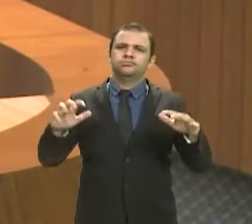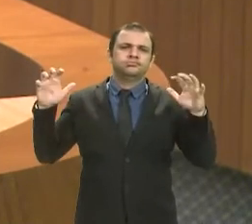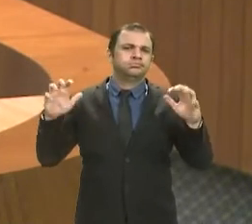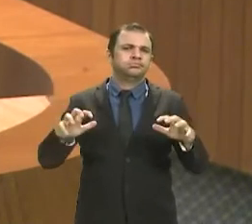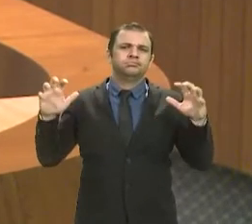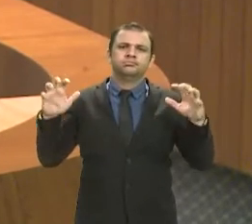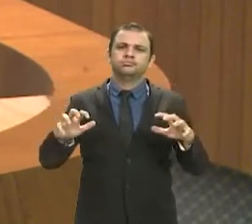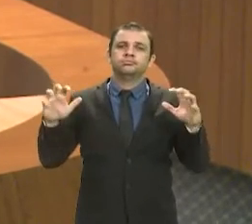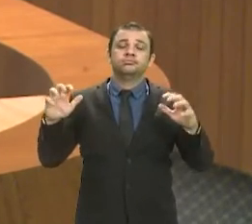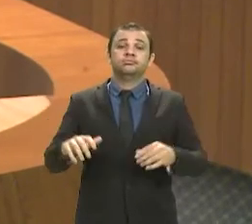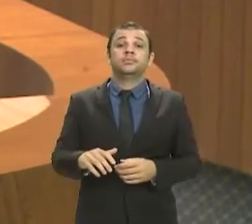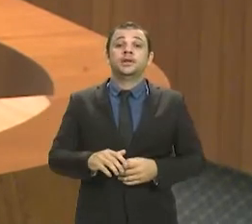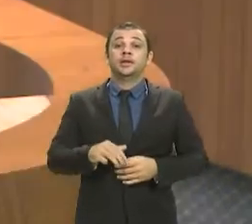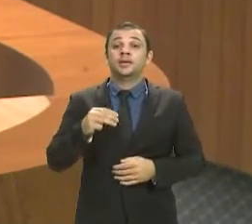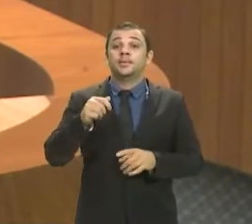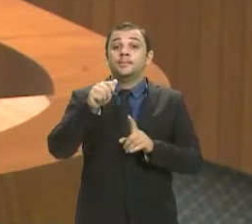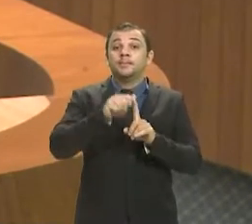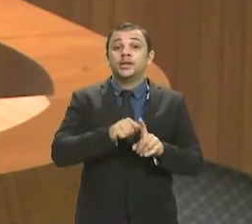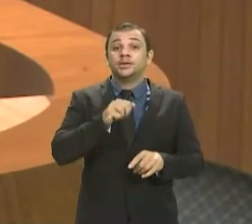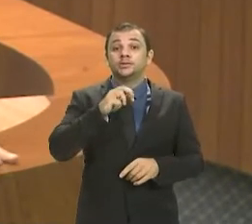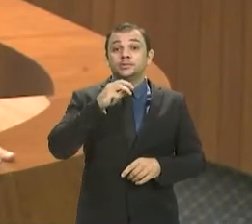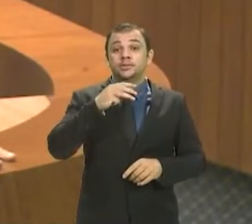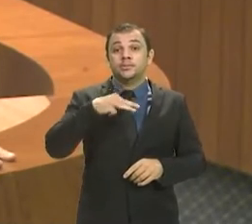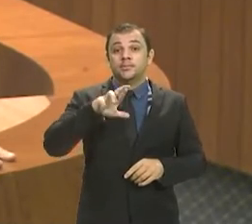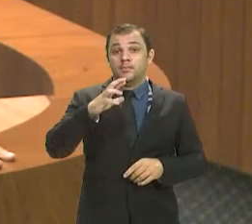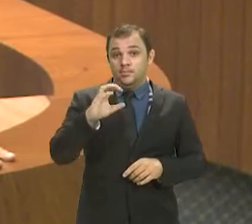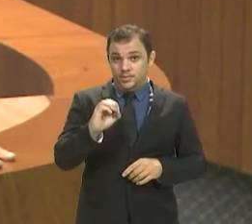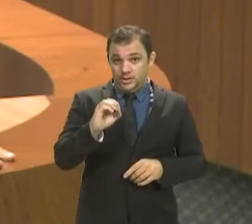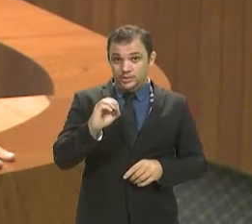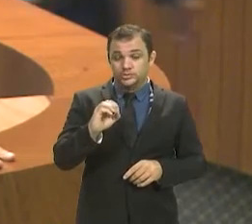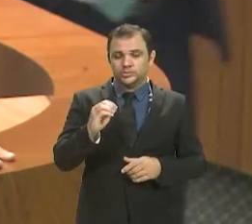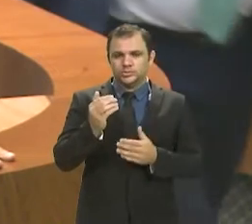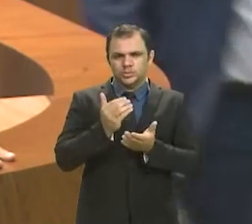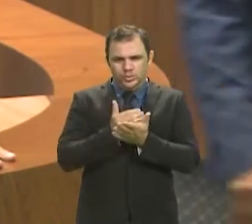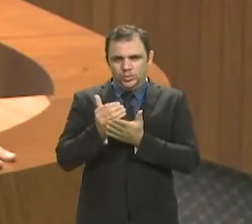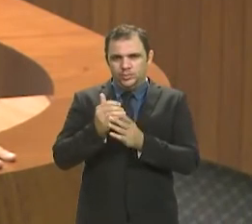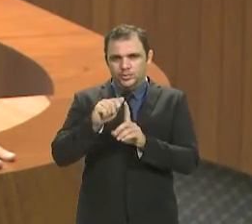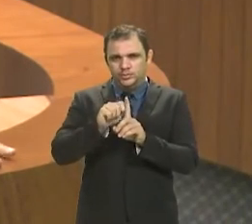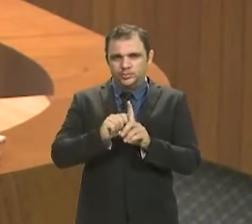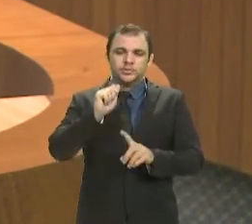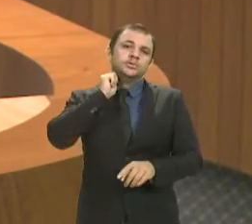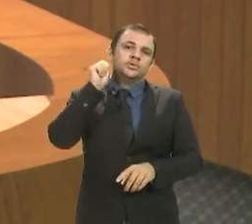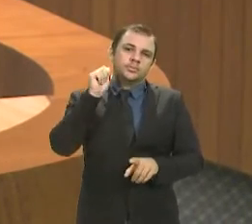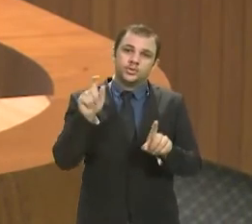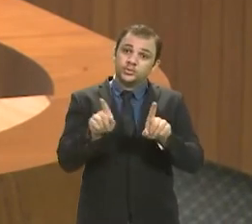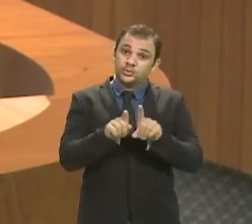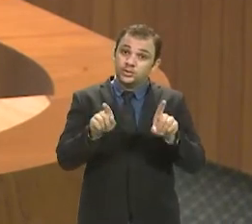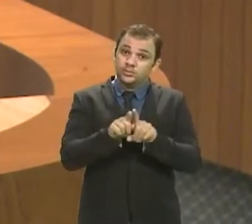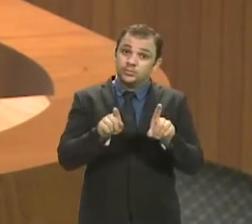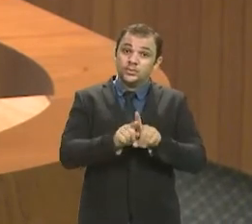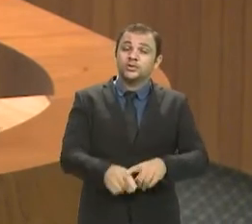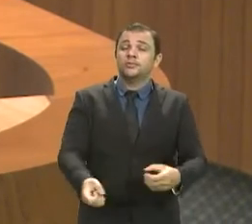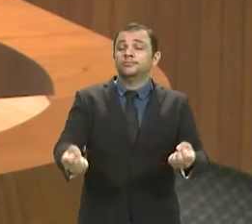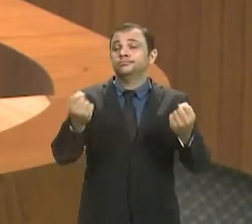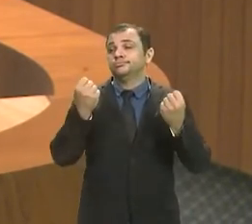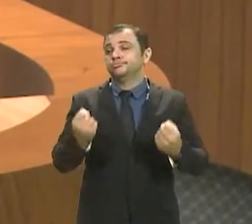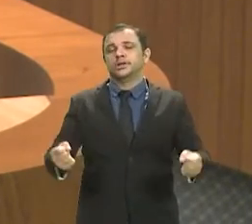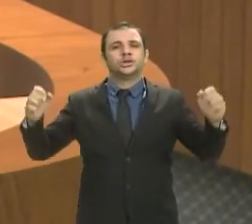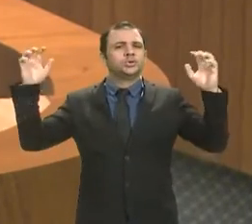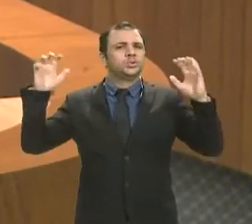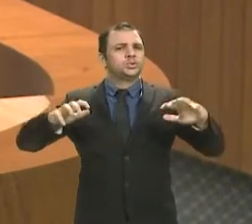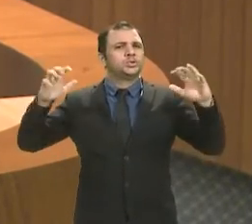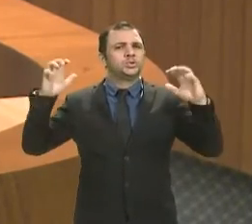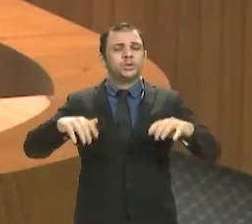E março, e agora nesse começo de abril, deputado Edvaldo Holanda, é a maior carga de chuva,